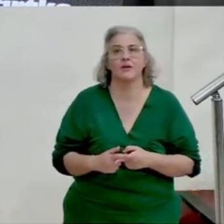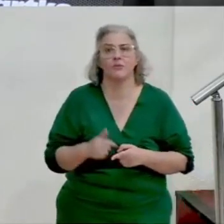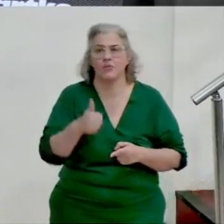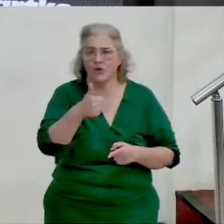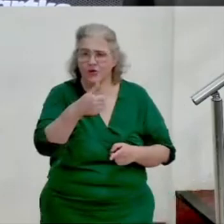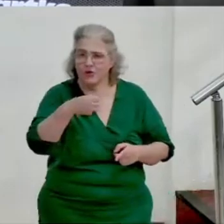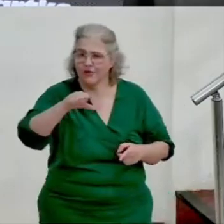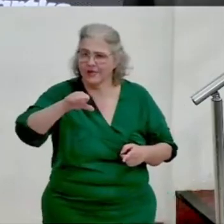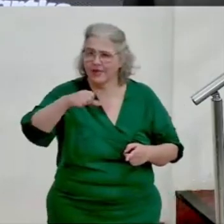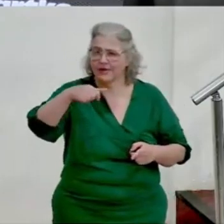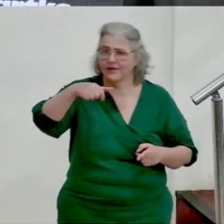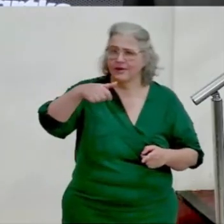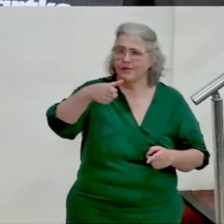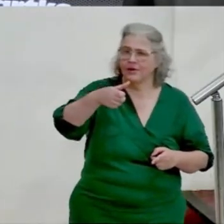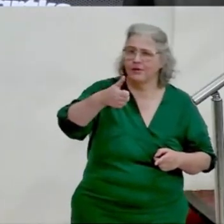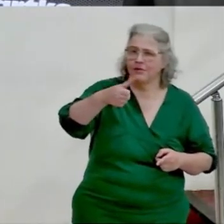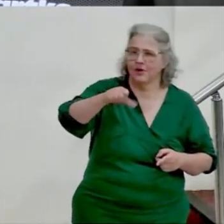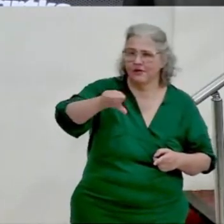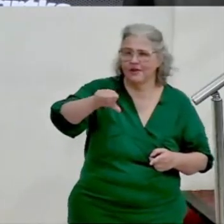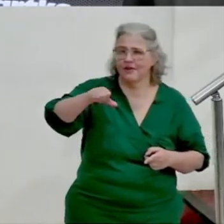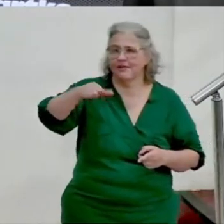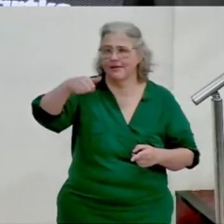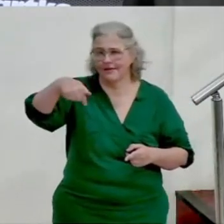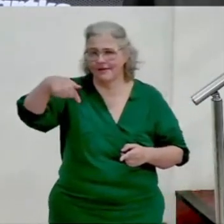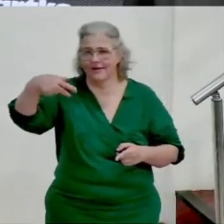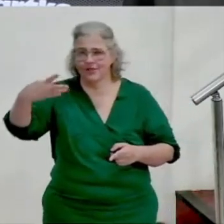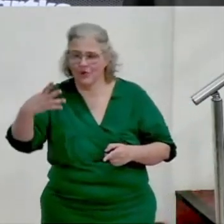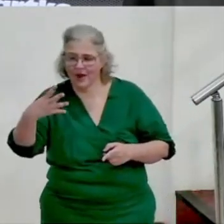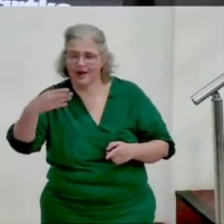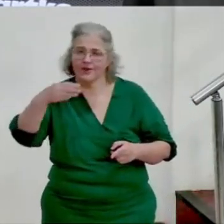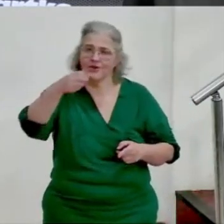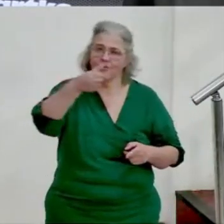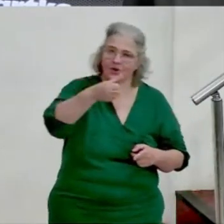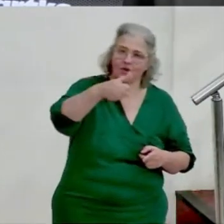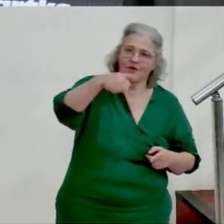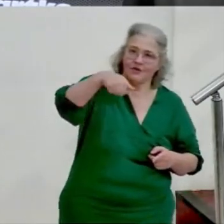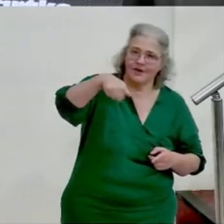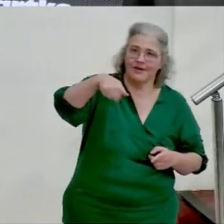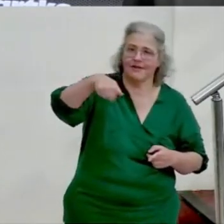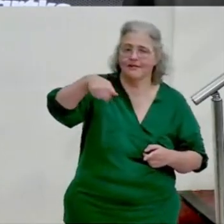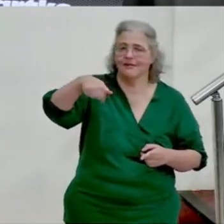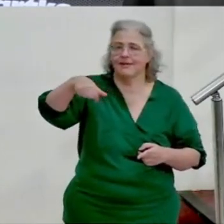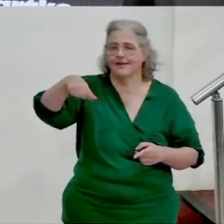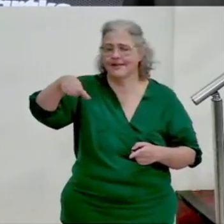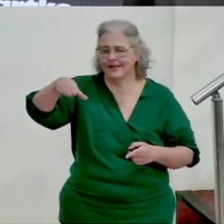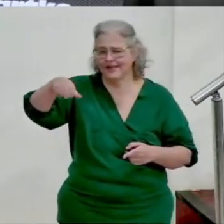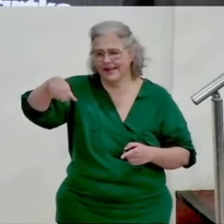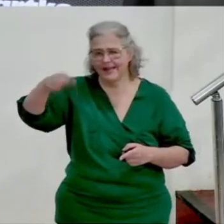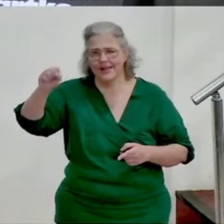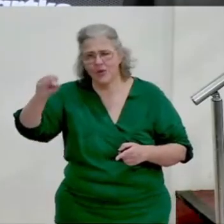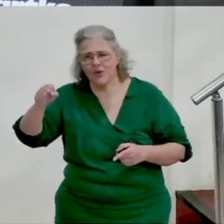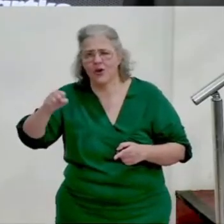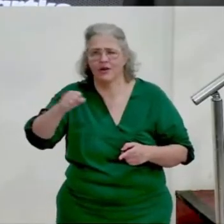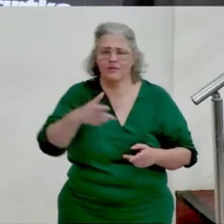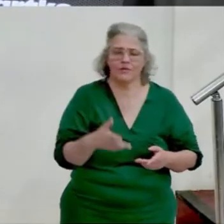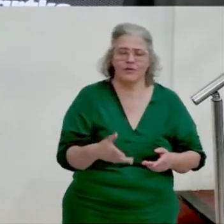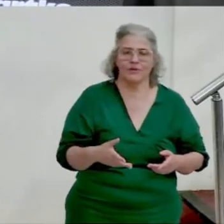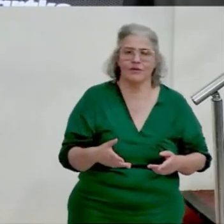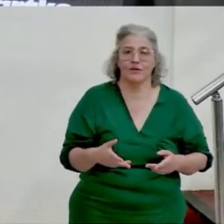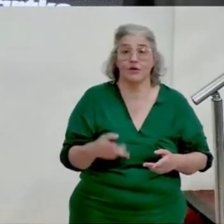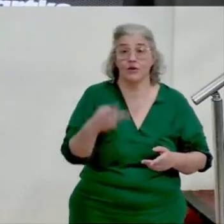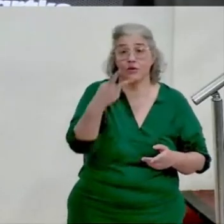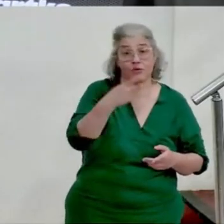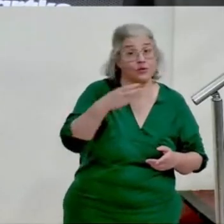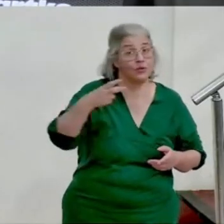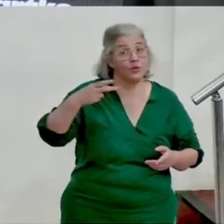1975, 1988, 89, 94, 2000, bug do milênio,